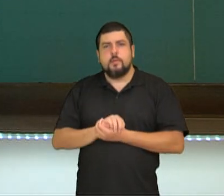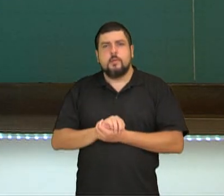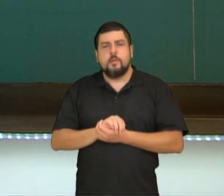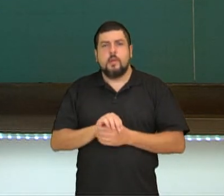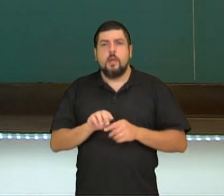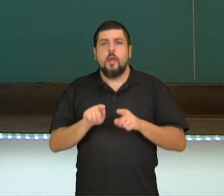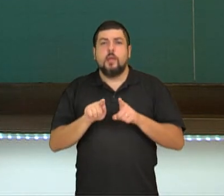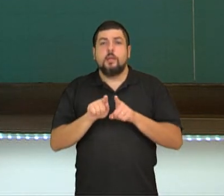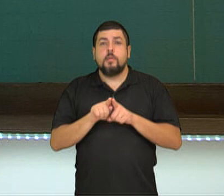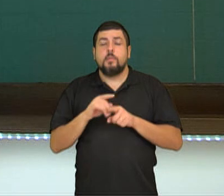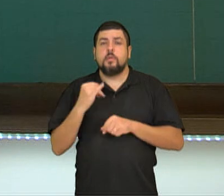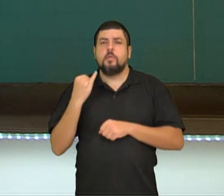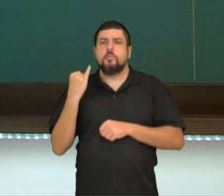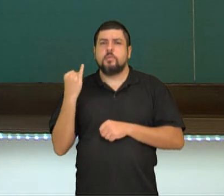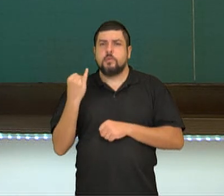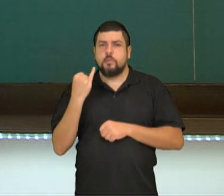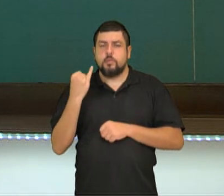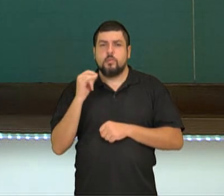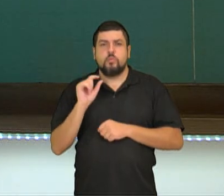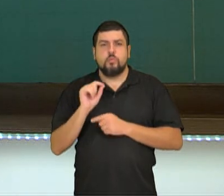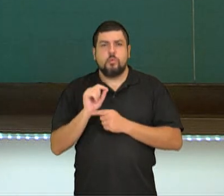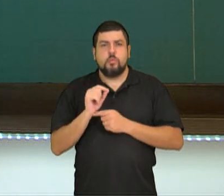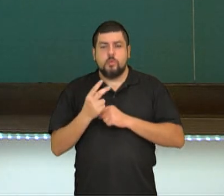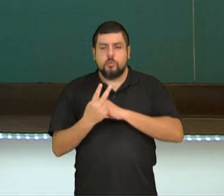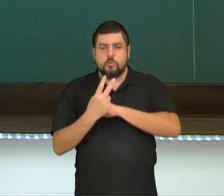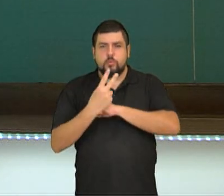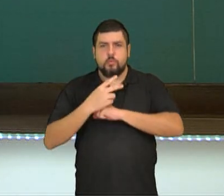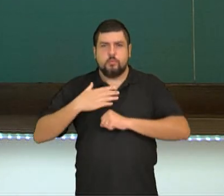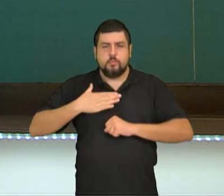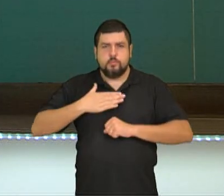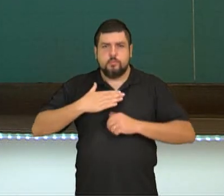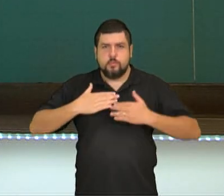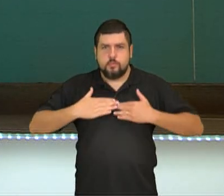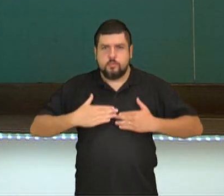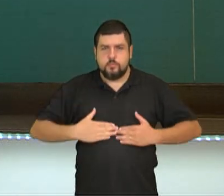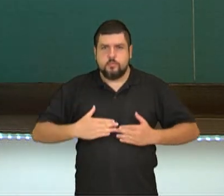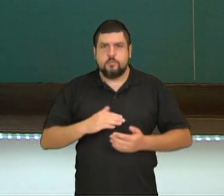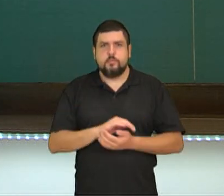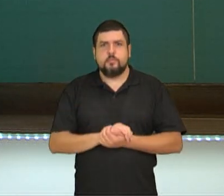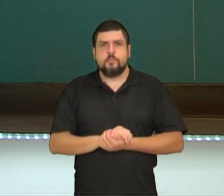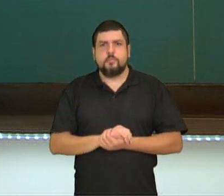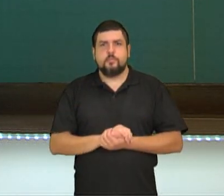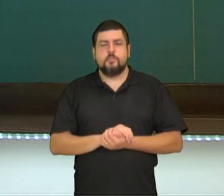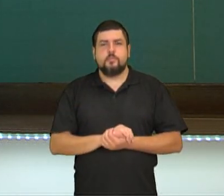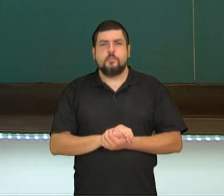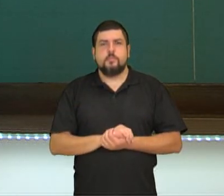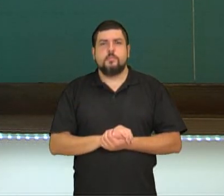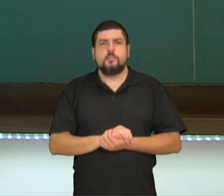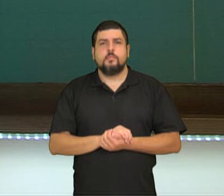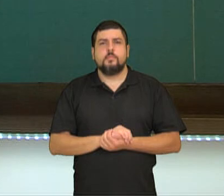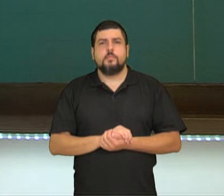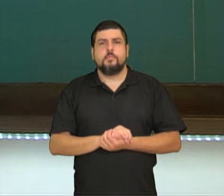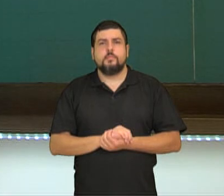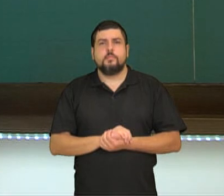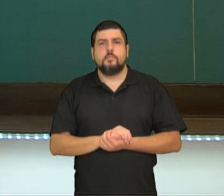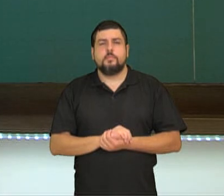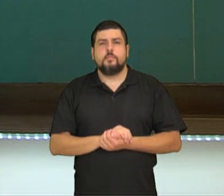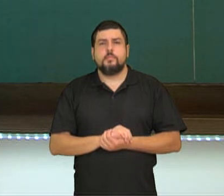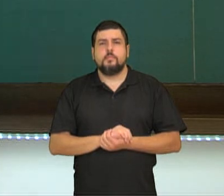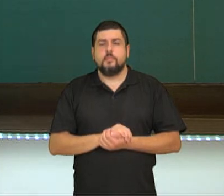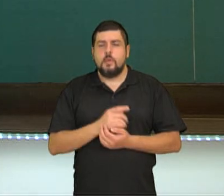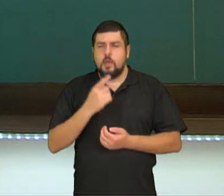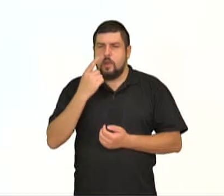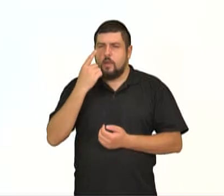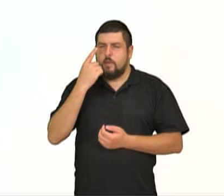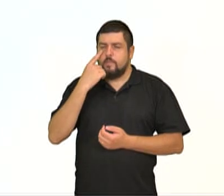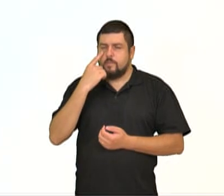desses mecanismos todos para o nosso organismo. Para início de conversa, então, dá uma olhada